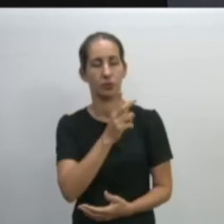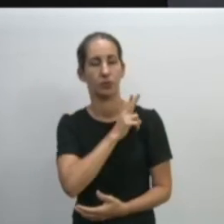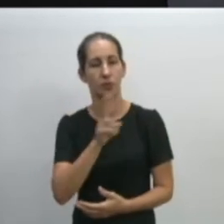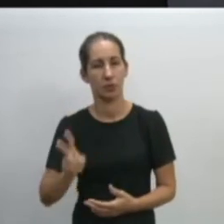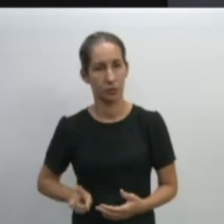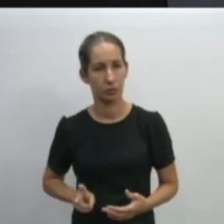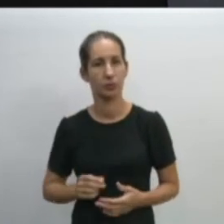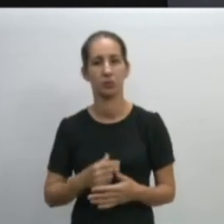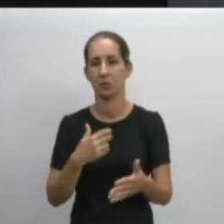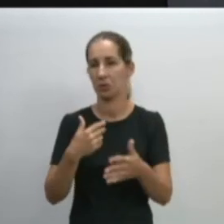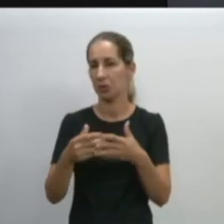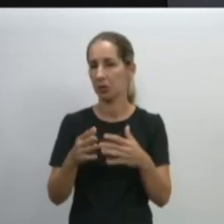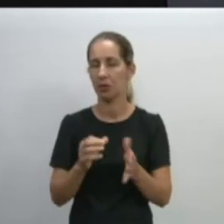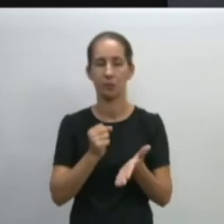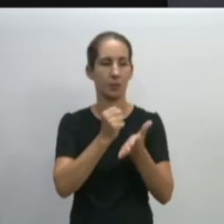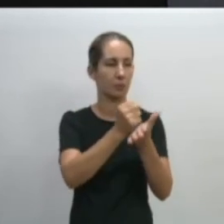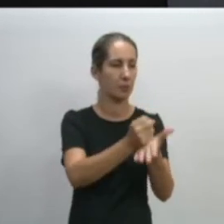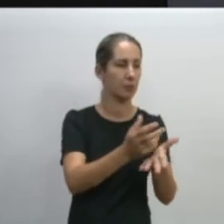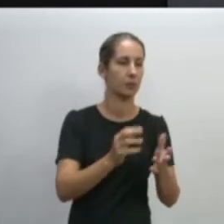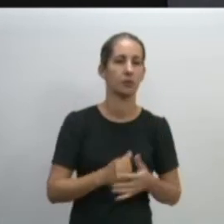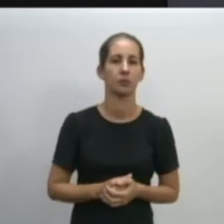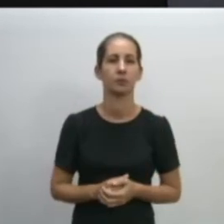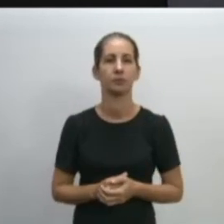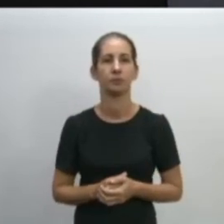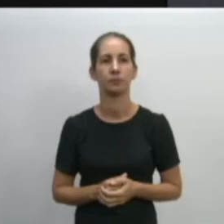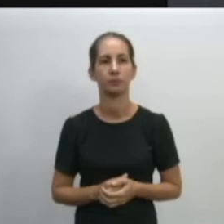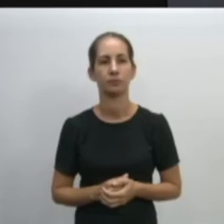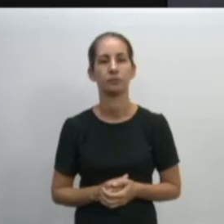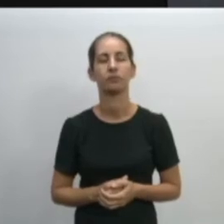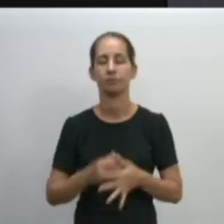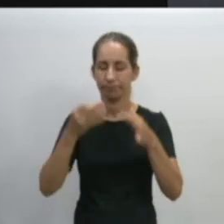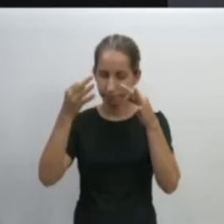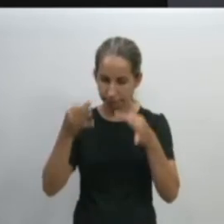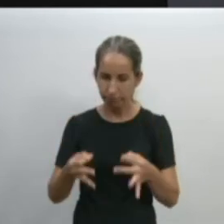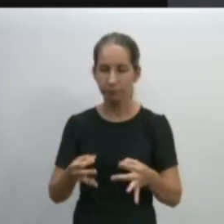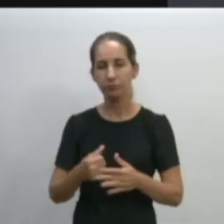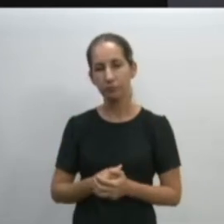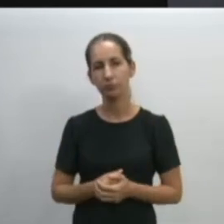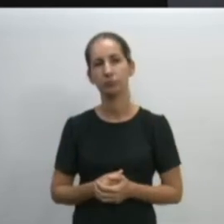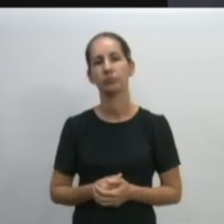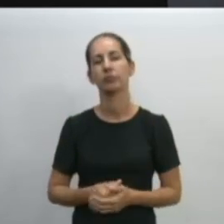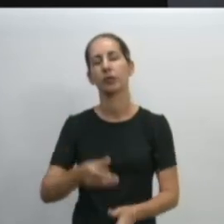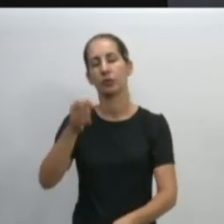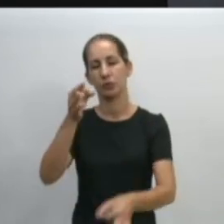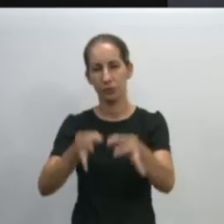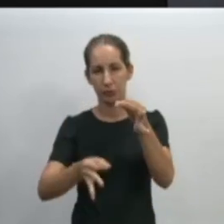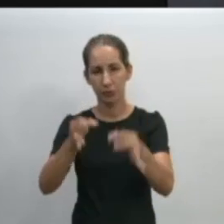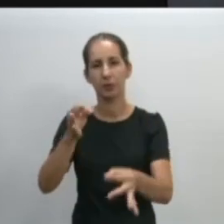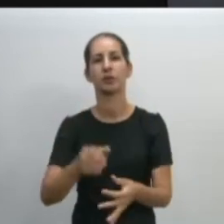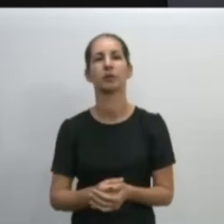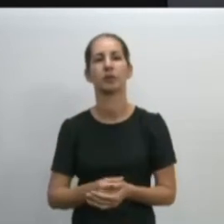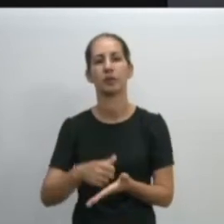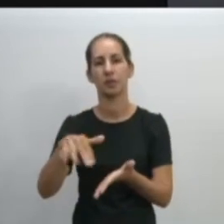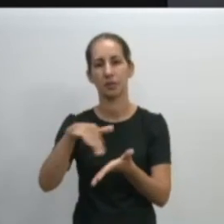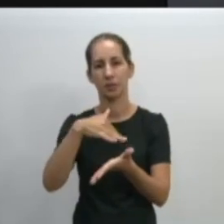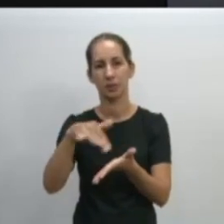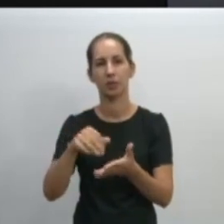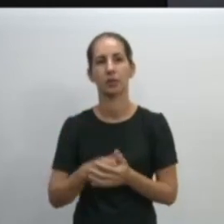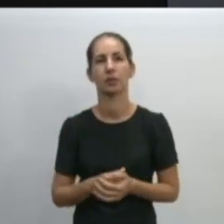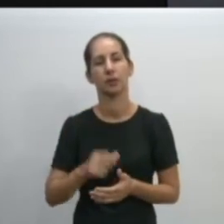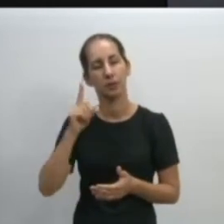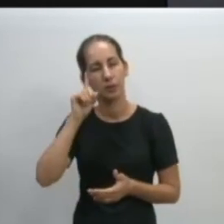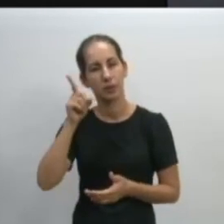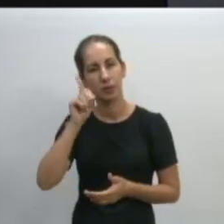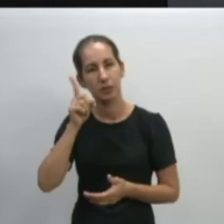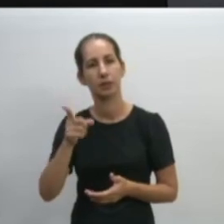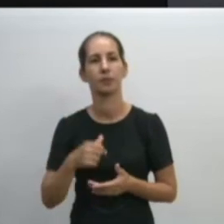vereadores, independente de bancada, acho mais do que merecedor e por justiça a um secretário que está no dia a